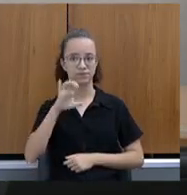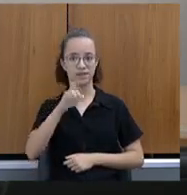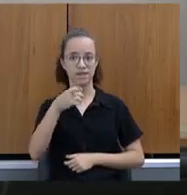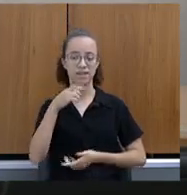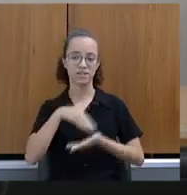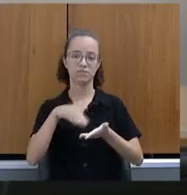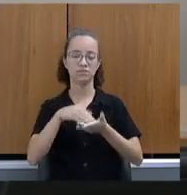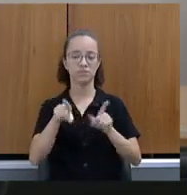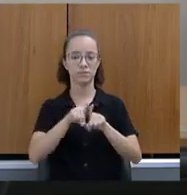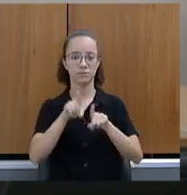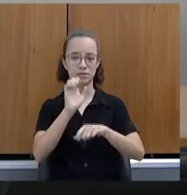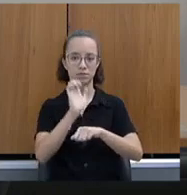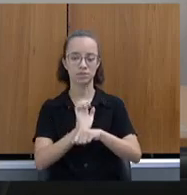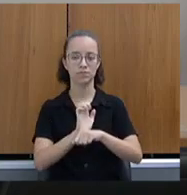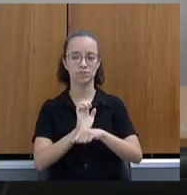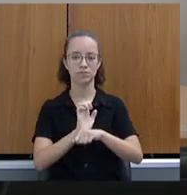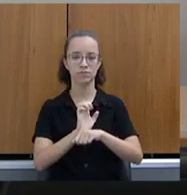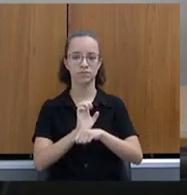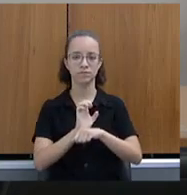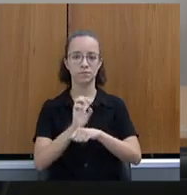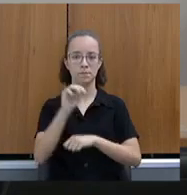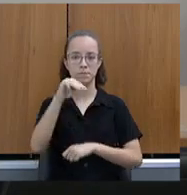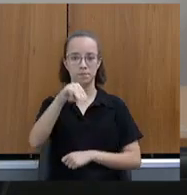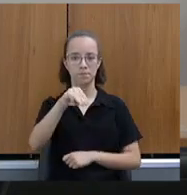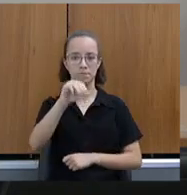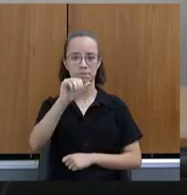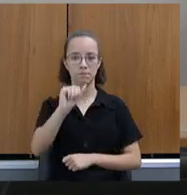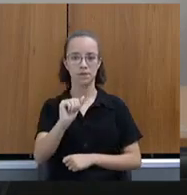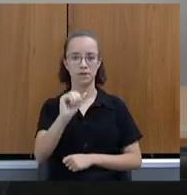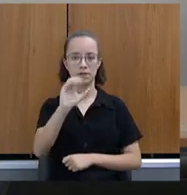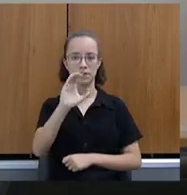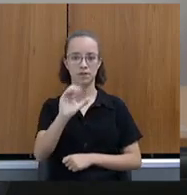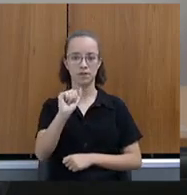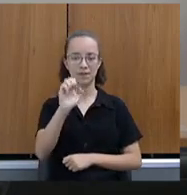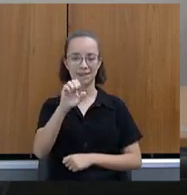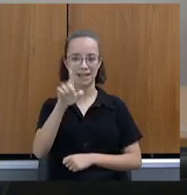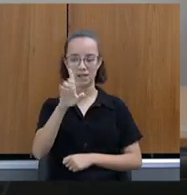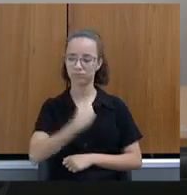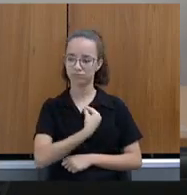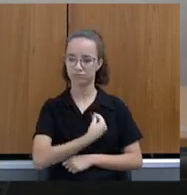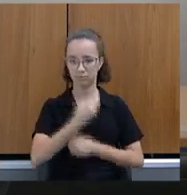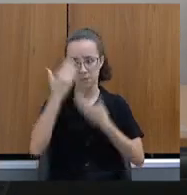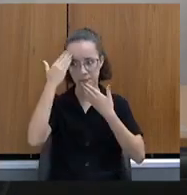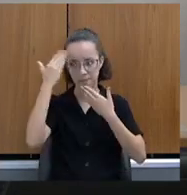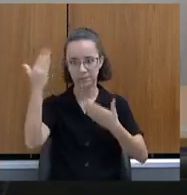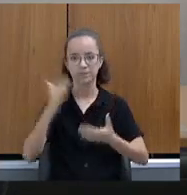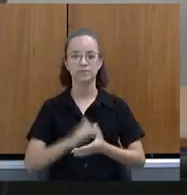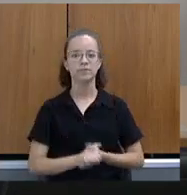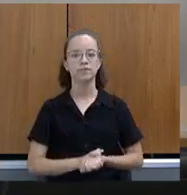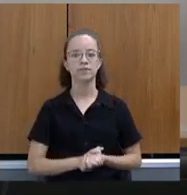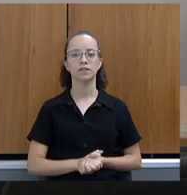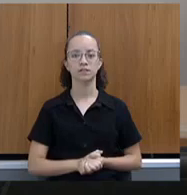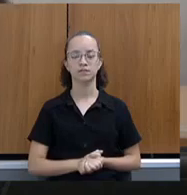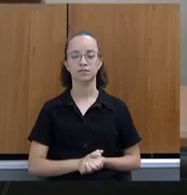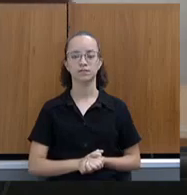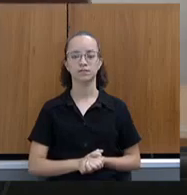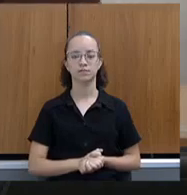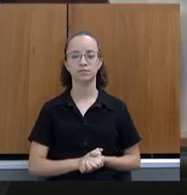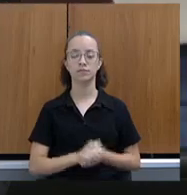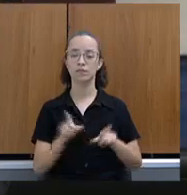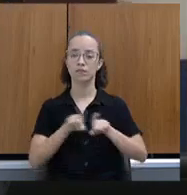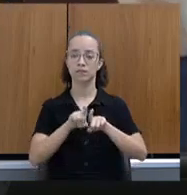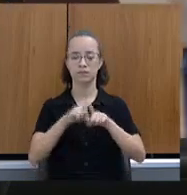de educação do estado Macaé Evaristo Muito obrigado pela presença estamos e agradecemos